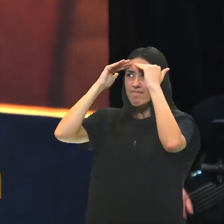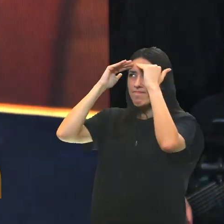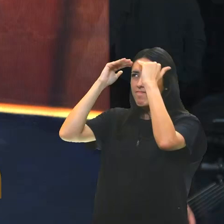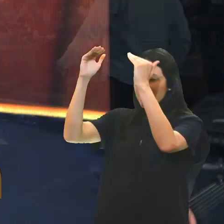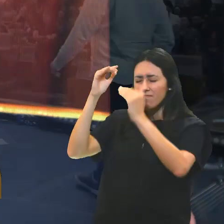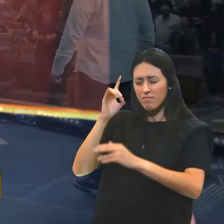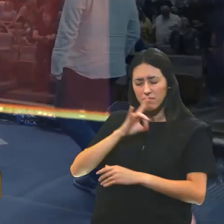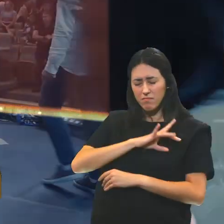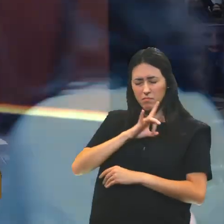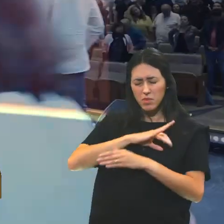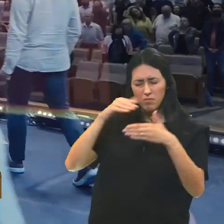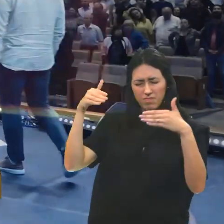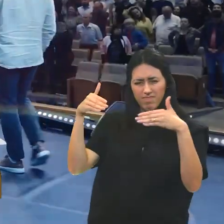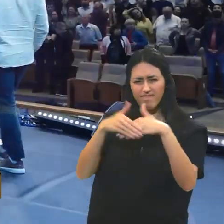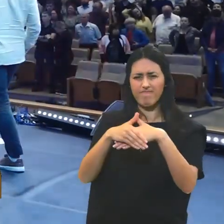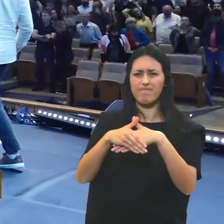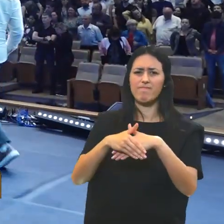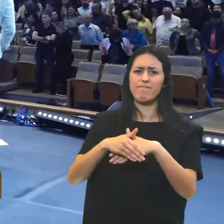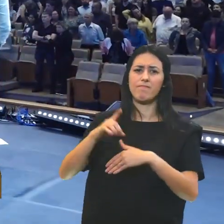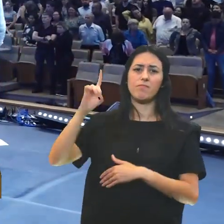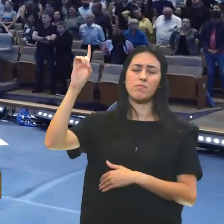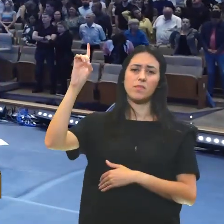de Deus. Senhor,